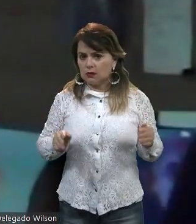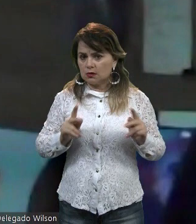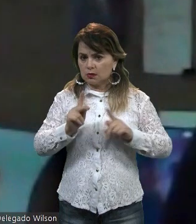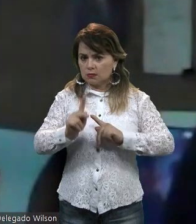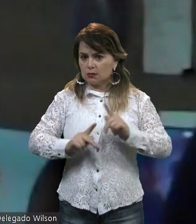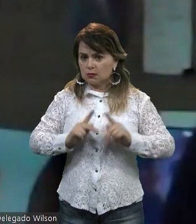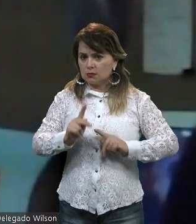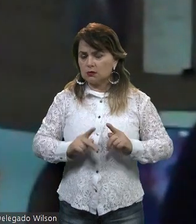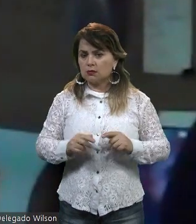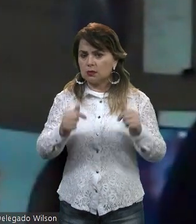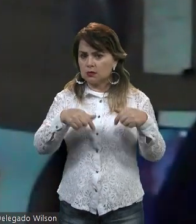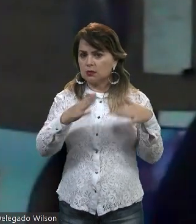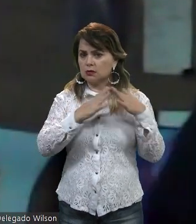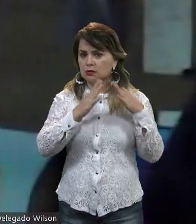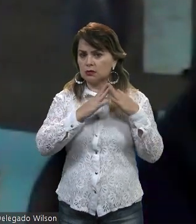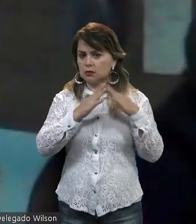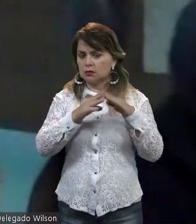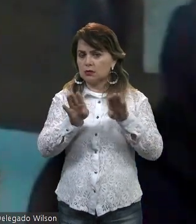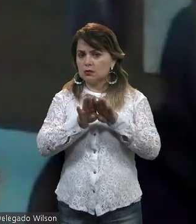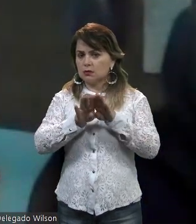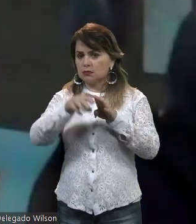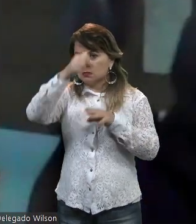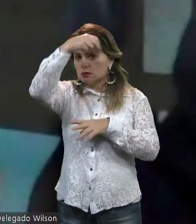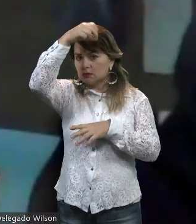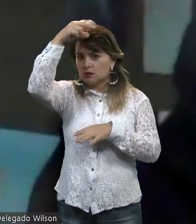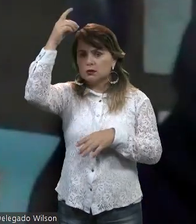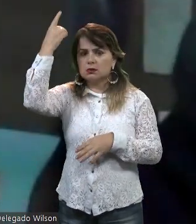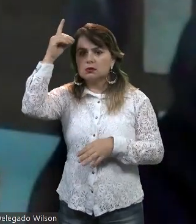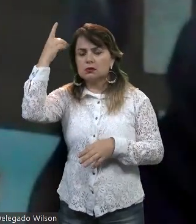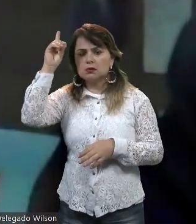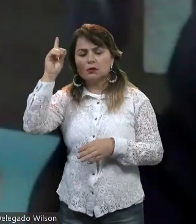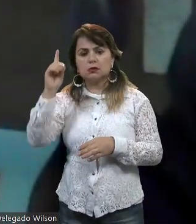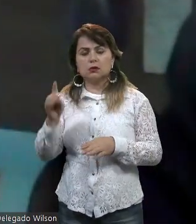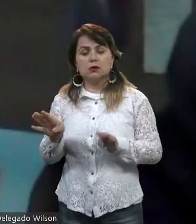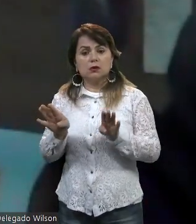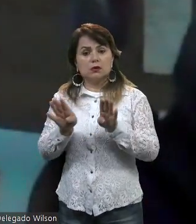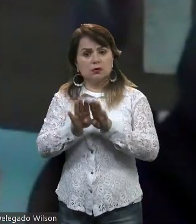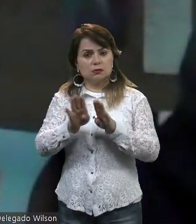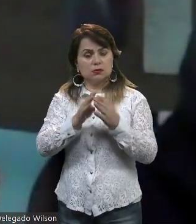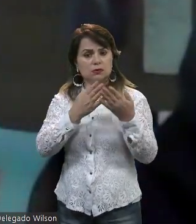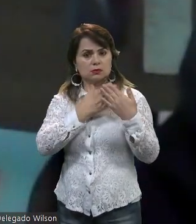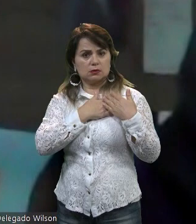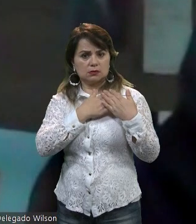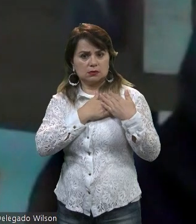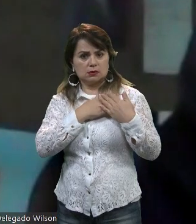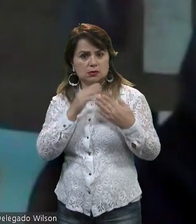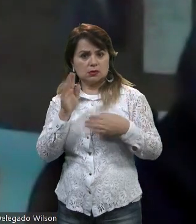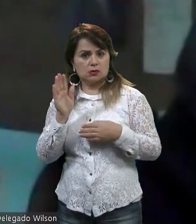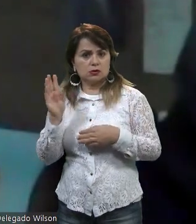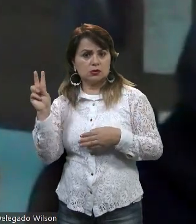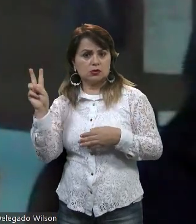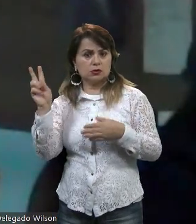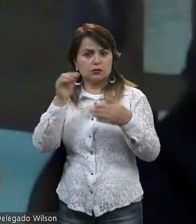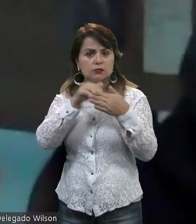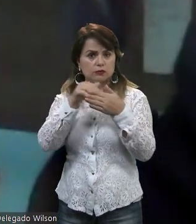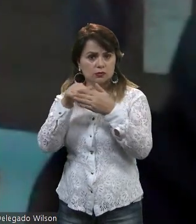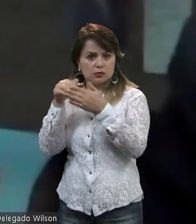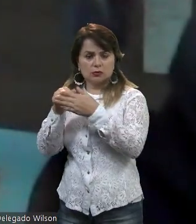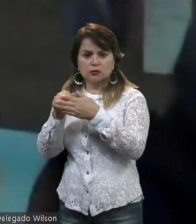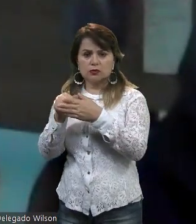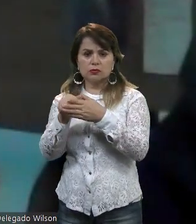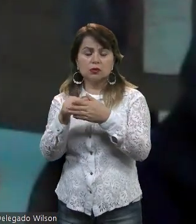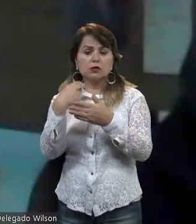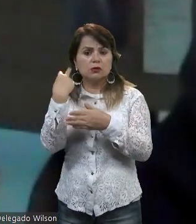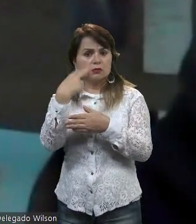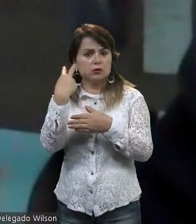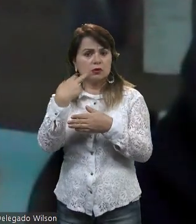Daniel. E no que diz respeito à responsabilidade eleitoral, para todos os vereadores que votar a favor desse